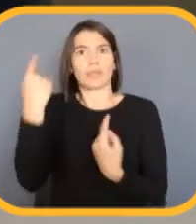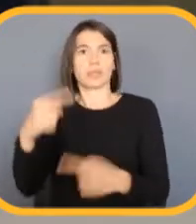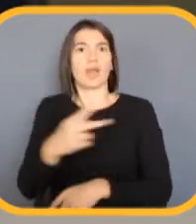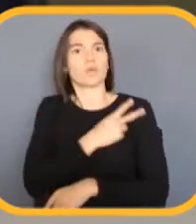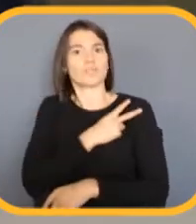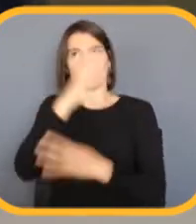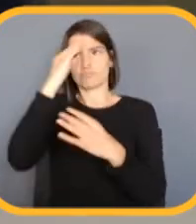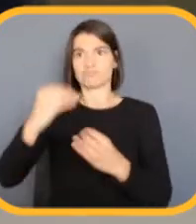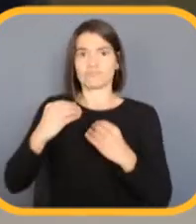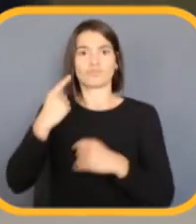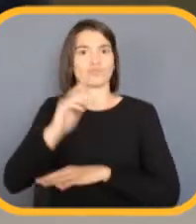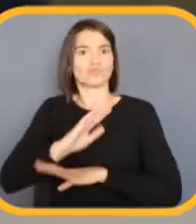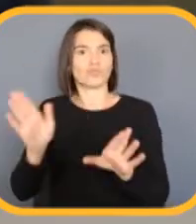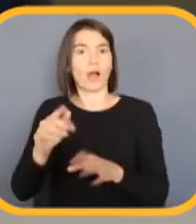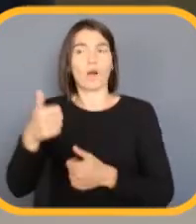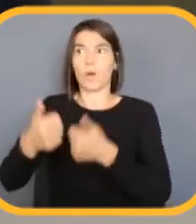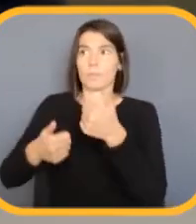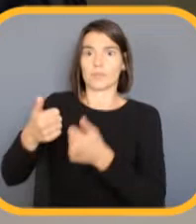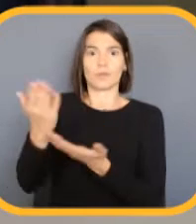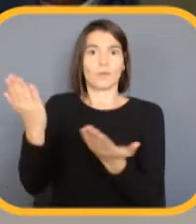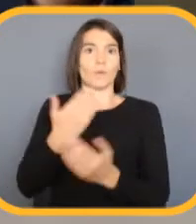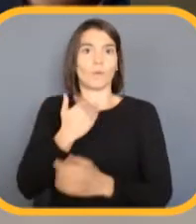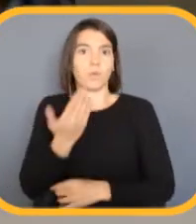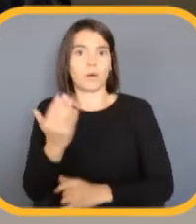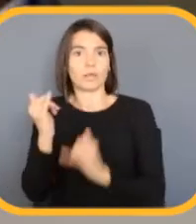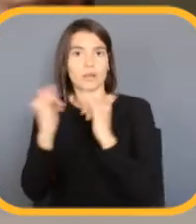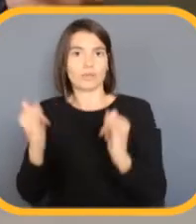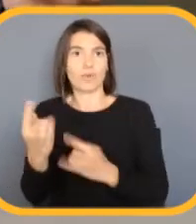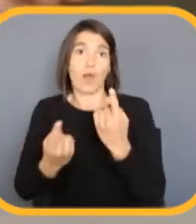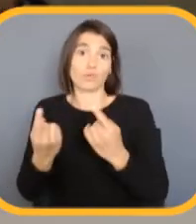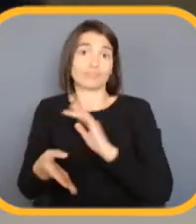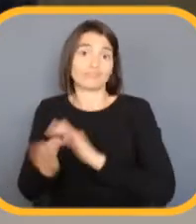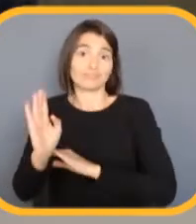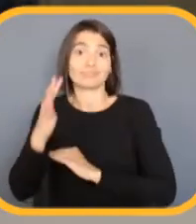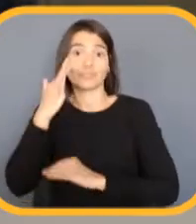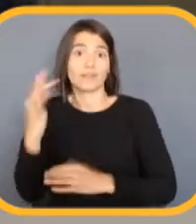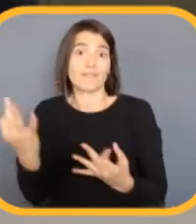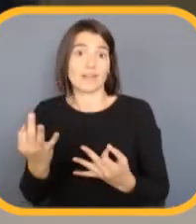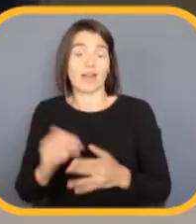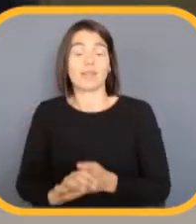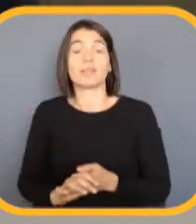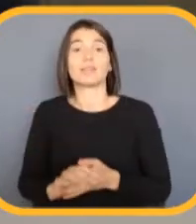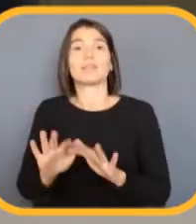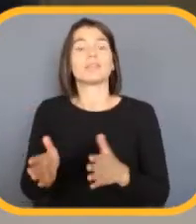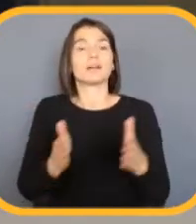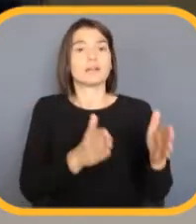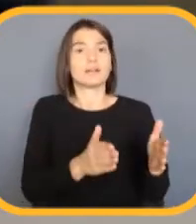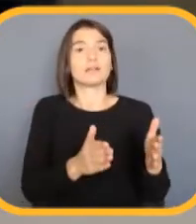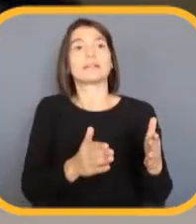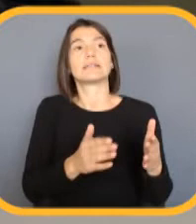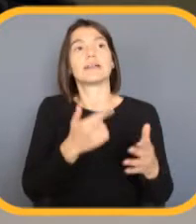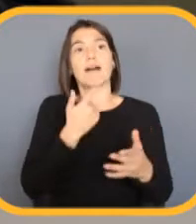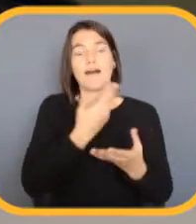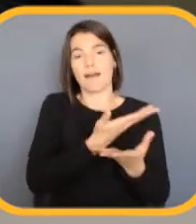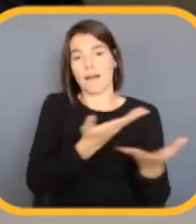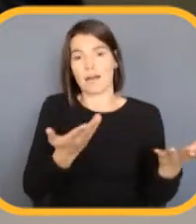capacitados das universidades e tanto é que são competitivos a nível internacional e muitos acabam por sair para fora do país. No entanto, existe